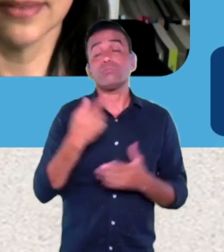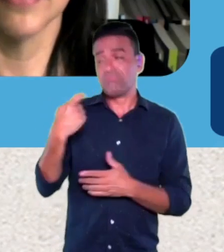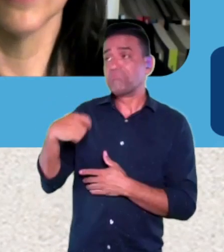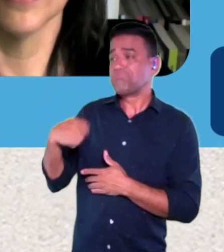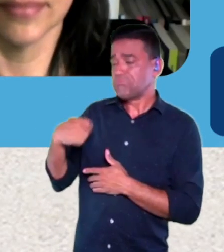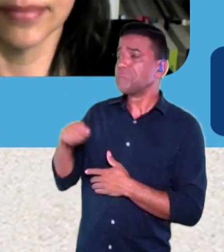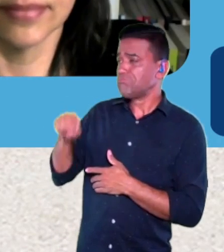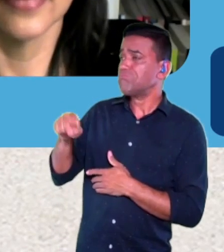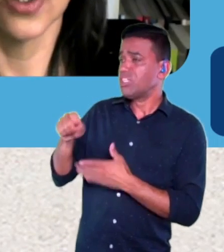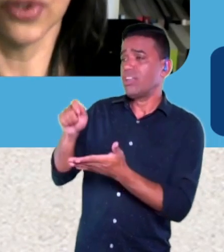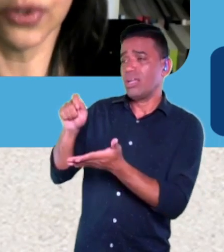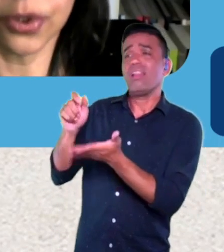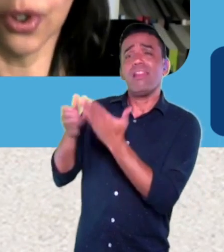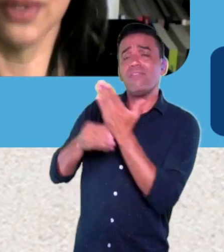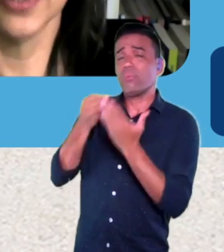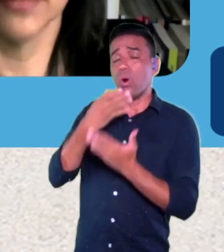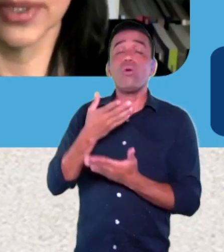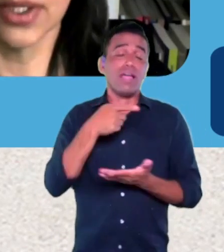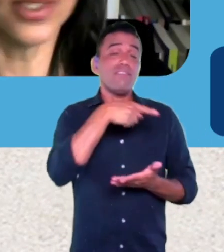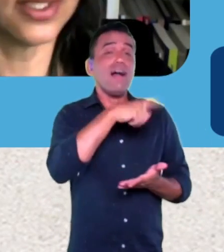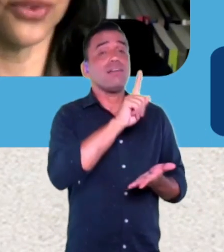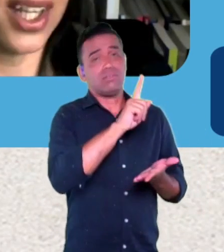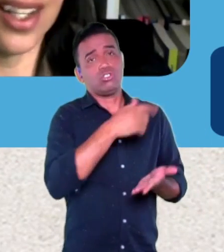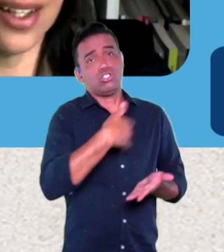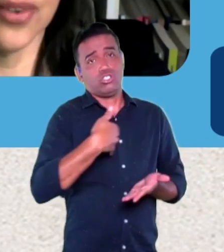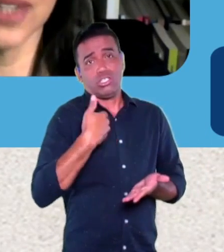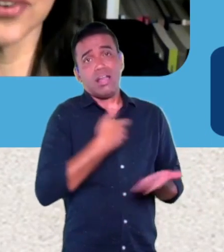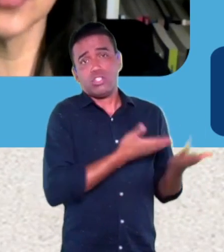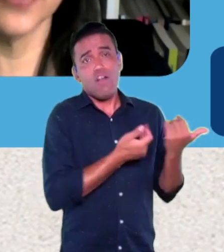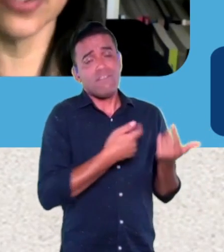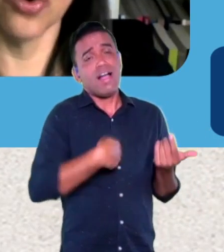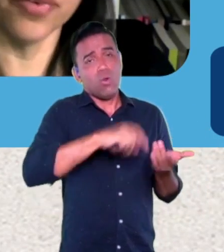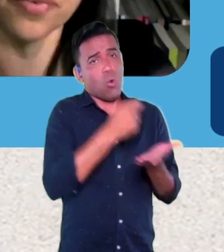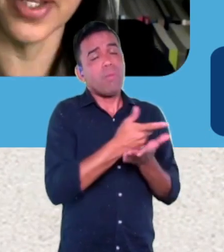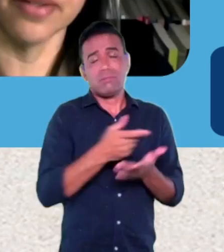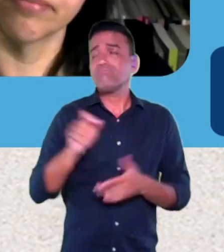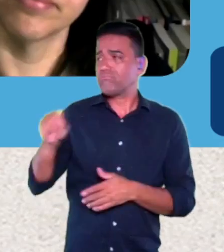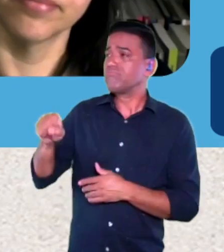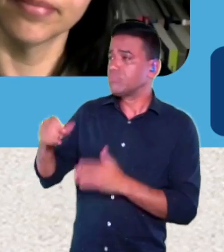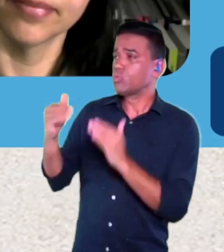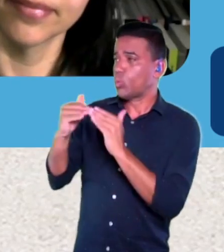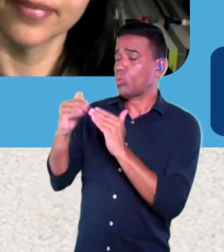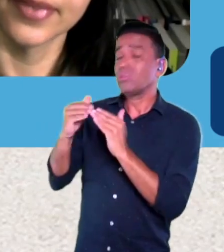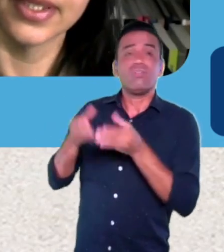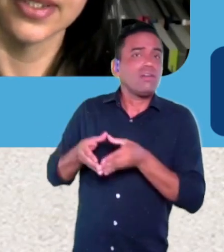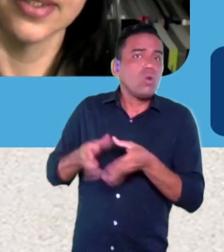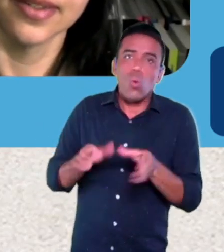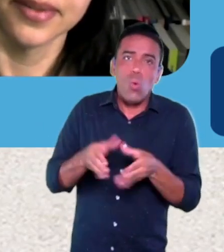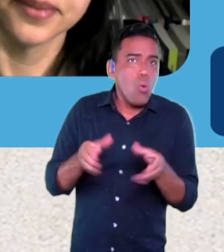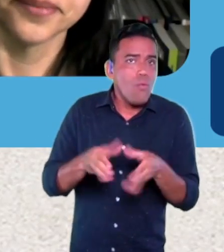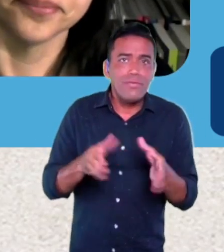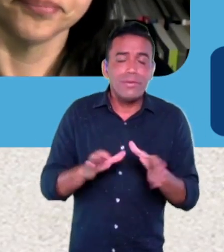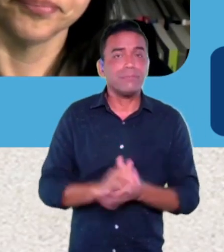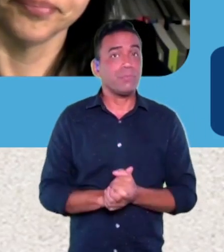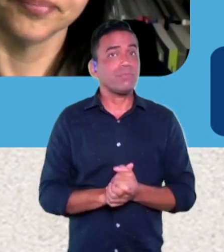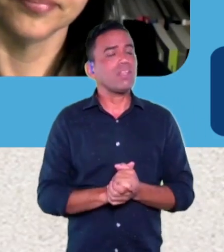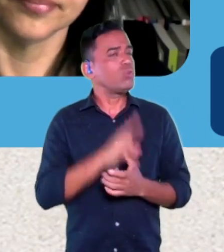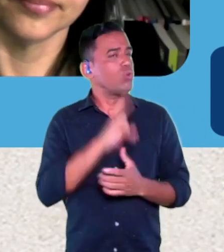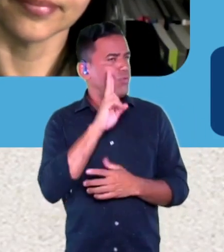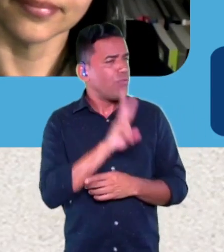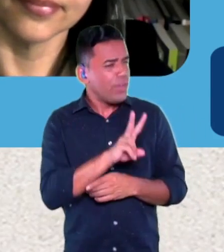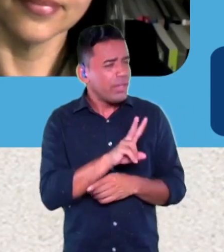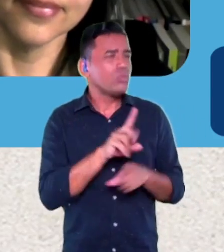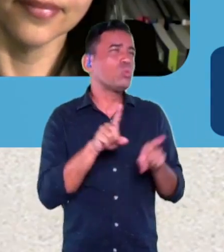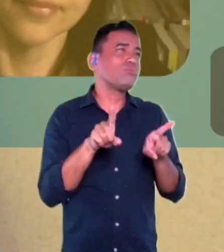exatamente. aí consome. Isso é verdade. Consome. Então, assim, não é. Eu acho que isso vai conviver. É. Eu estava até